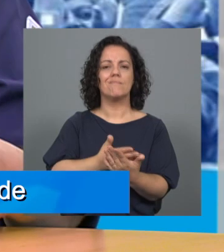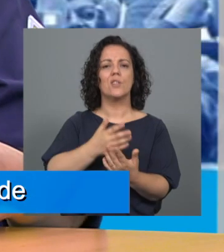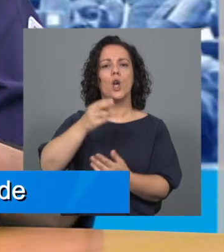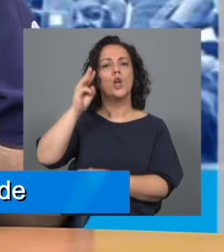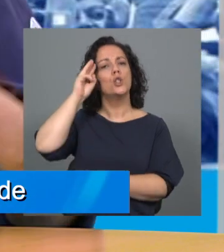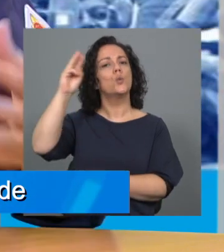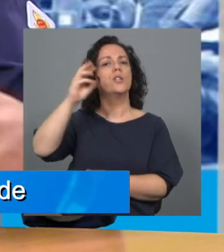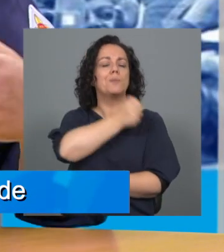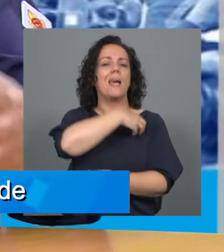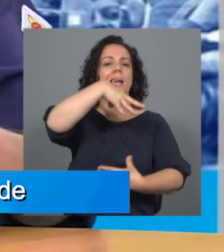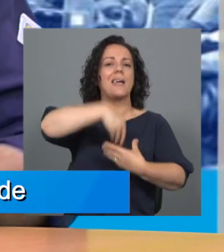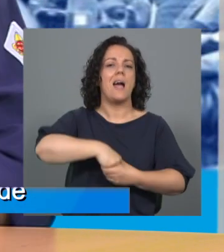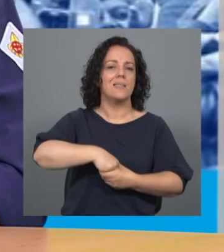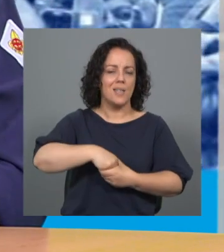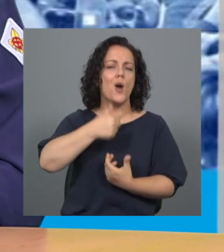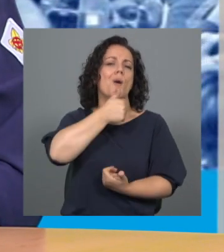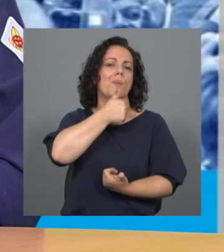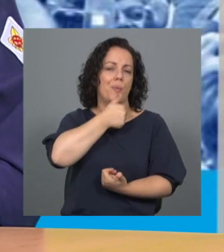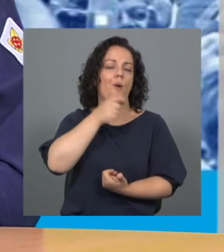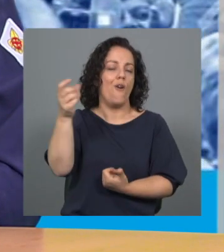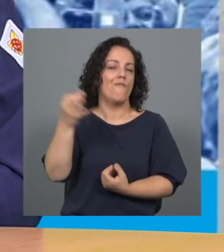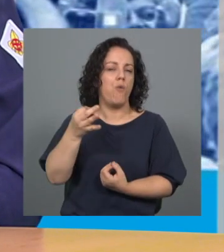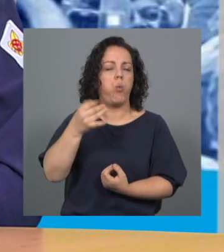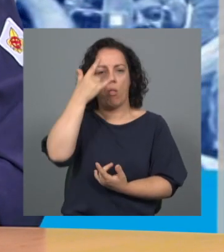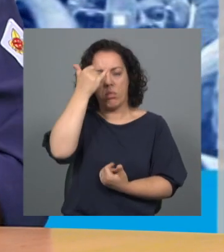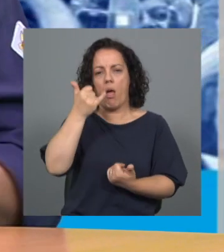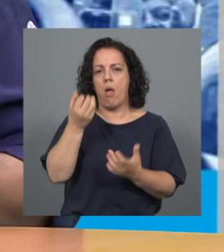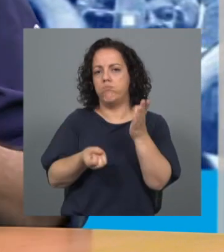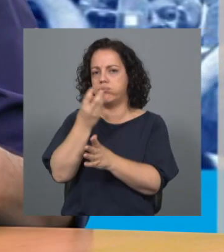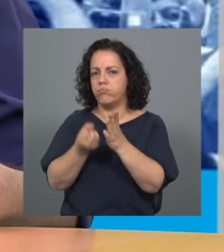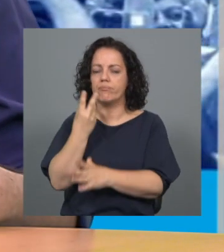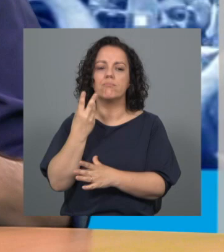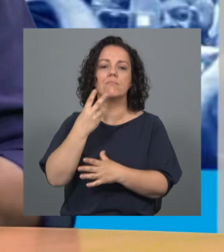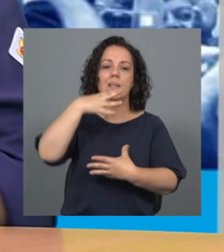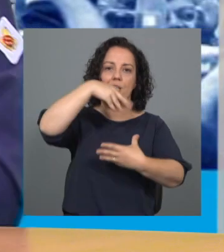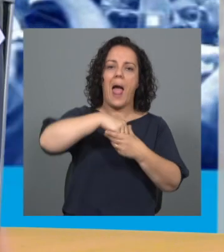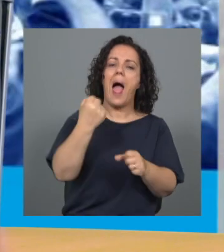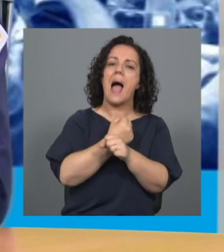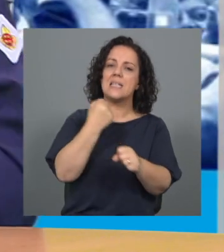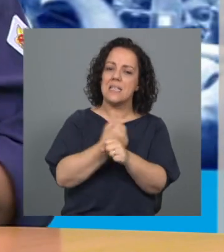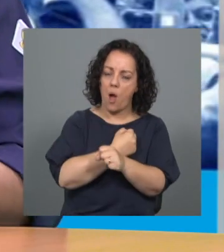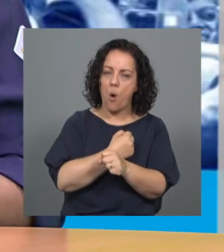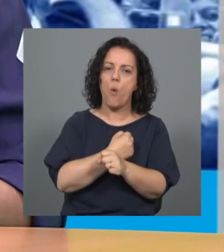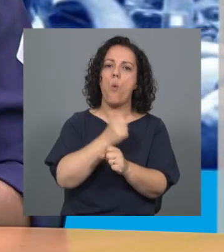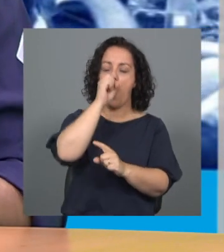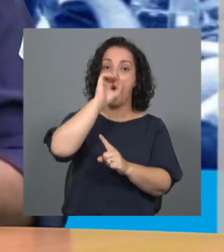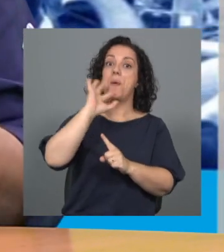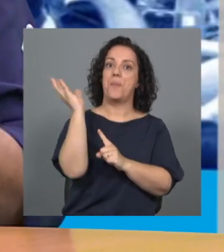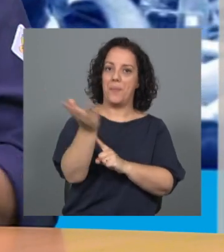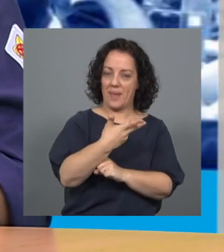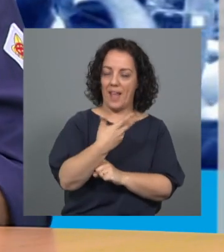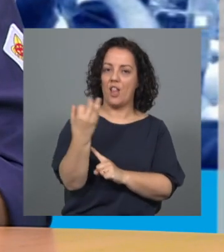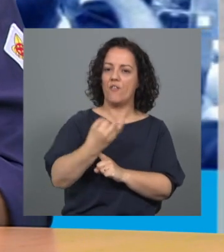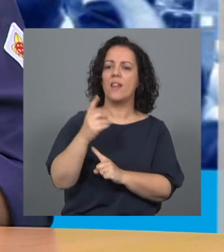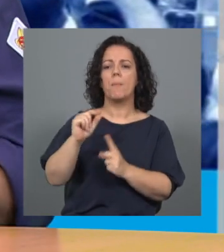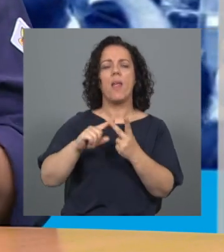apresentou através do site e depois da componente que fizemos junto dos nossos jovens. Houve várias ações que tiveram cariz ambiental e tiveram essa preocupação de olharmos